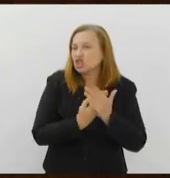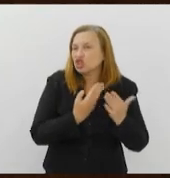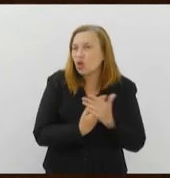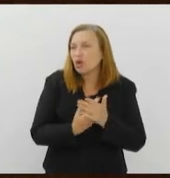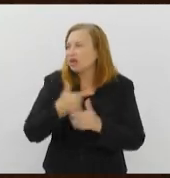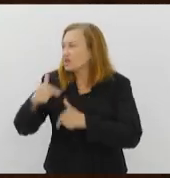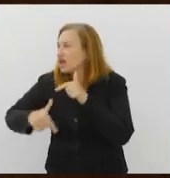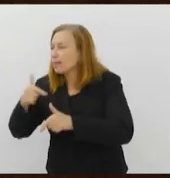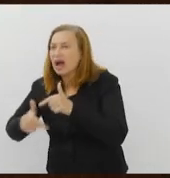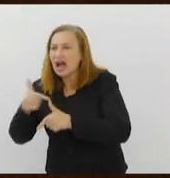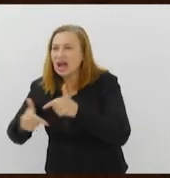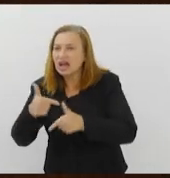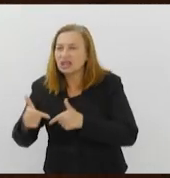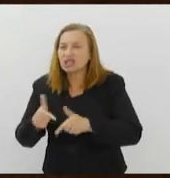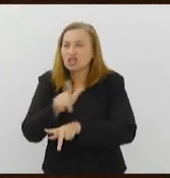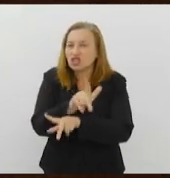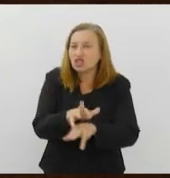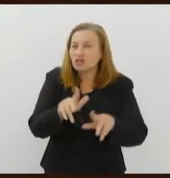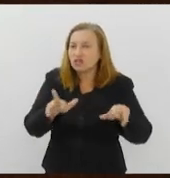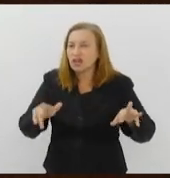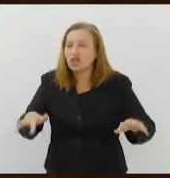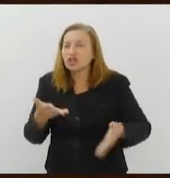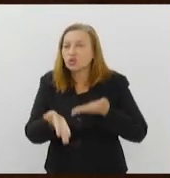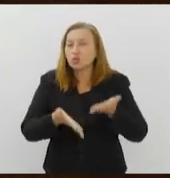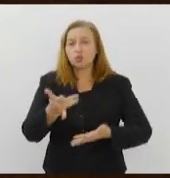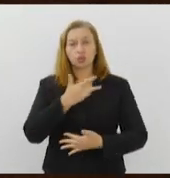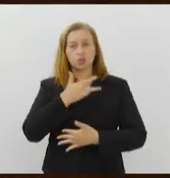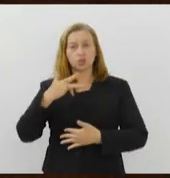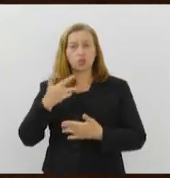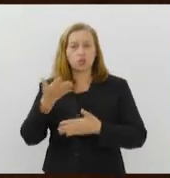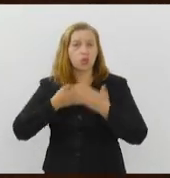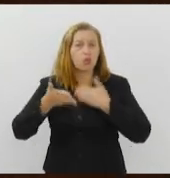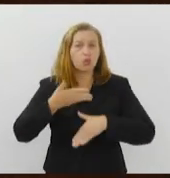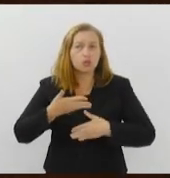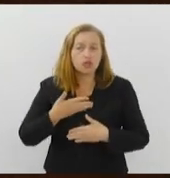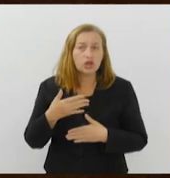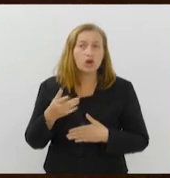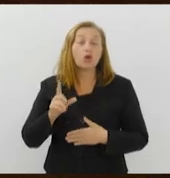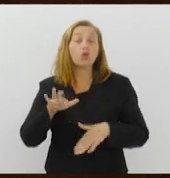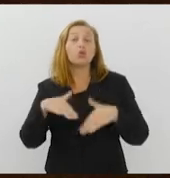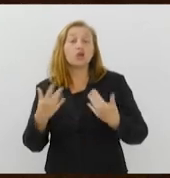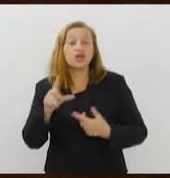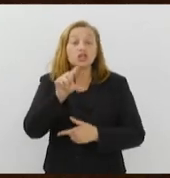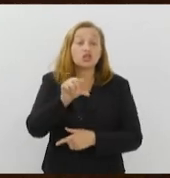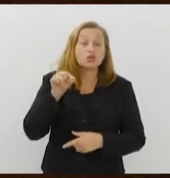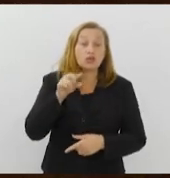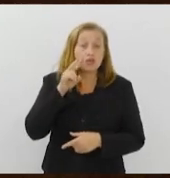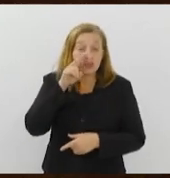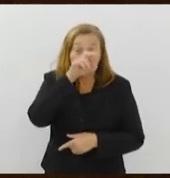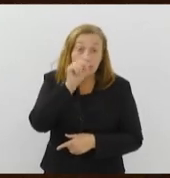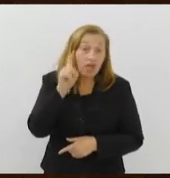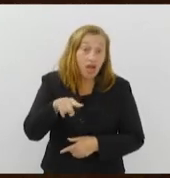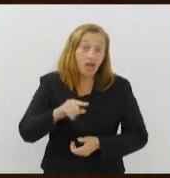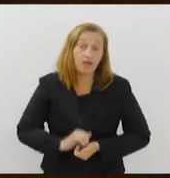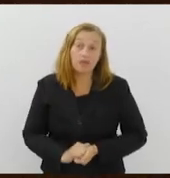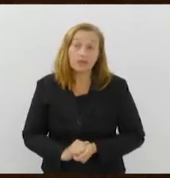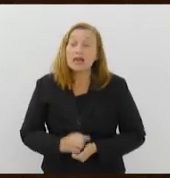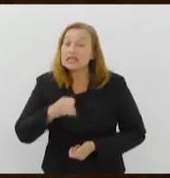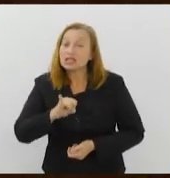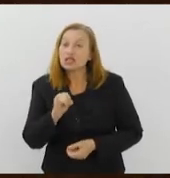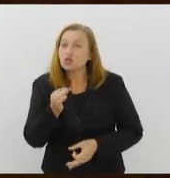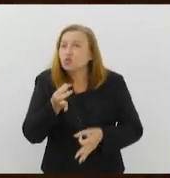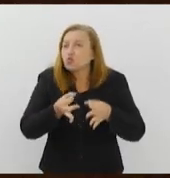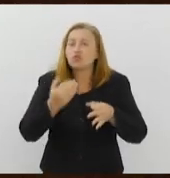trabalho, sem acessar diferentes formas de cuidado em saúde. O que essa decisão acaba fortalecendo é isso. Se o